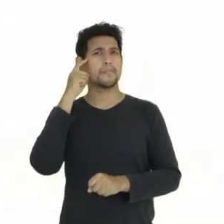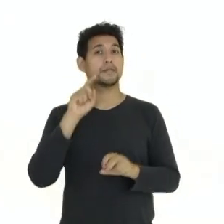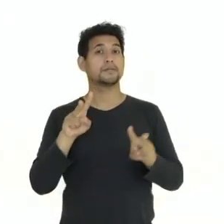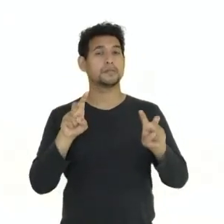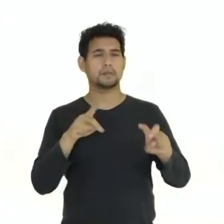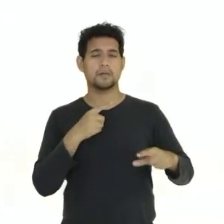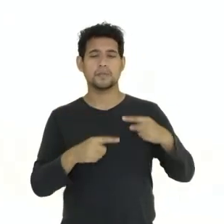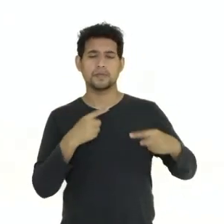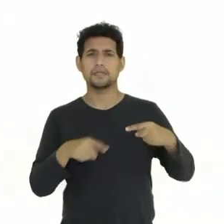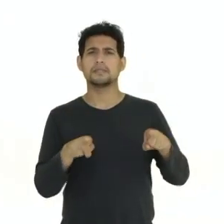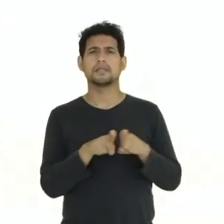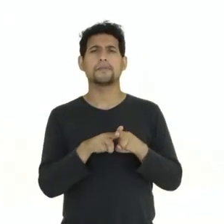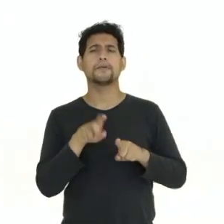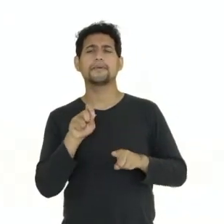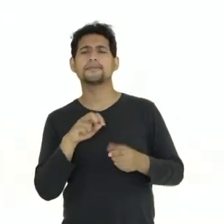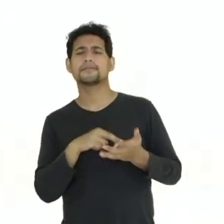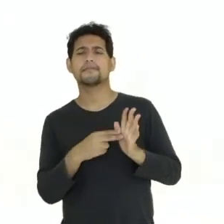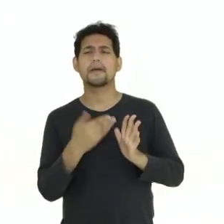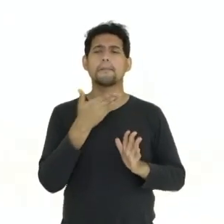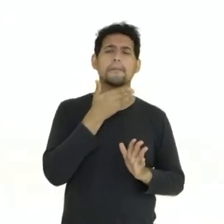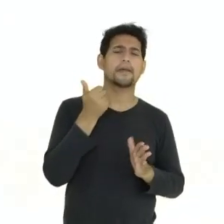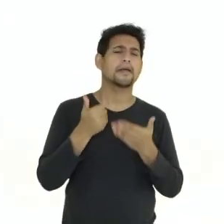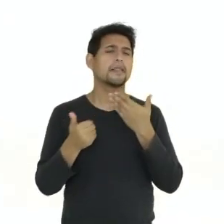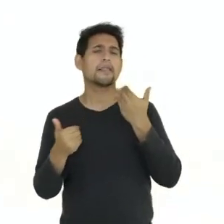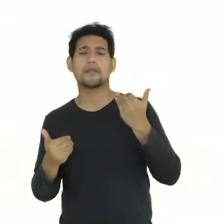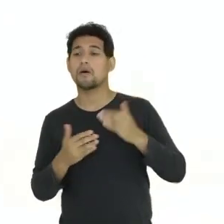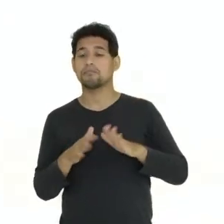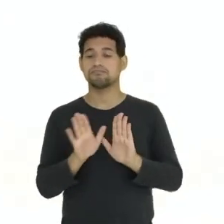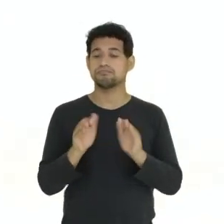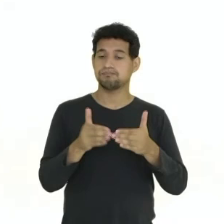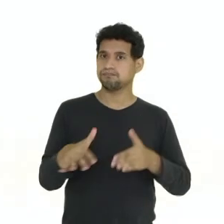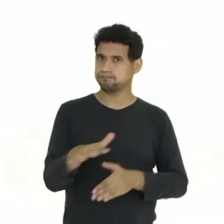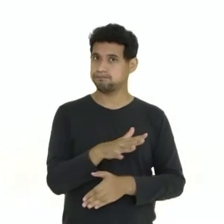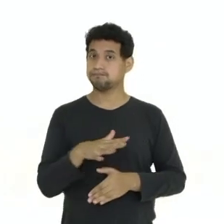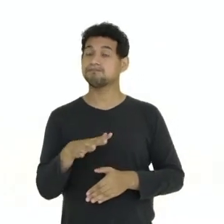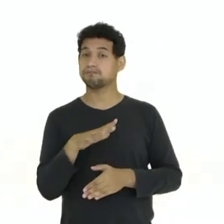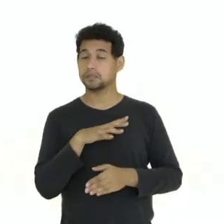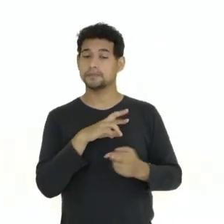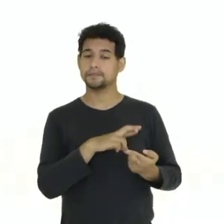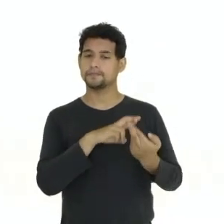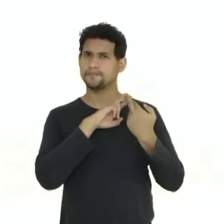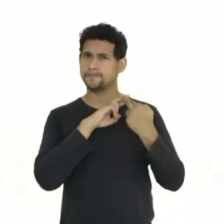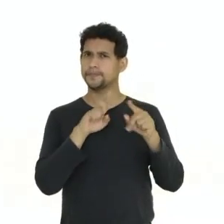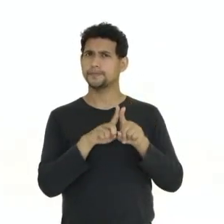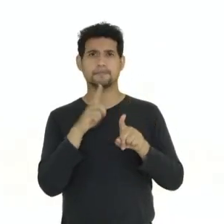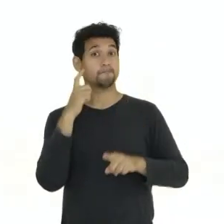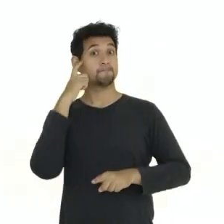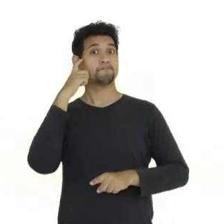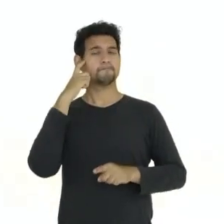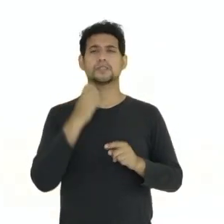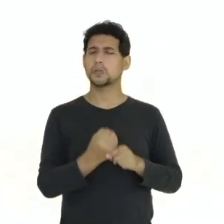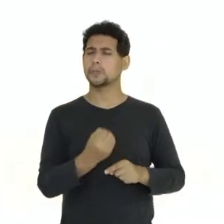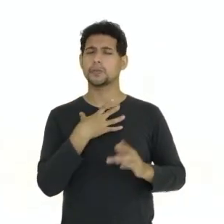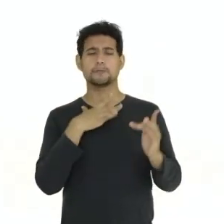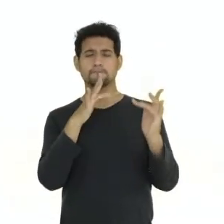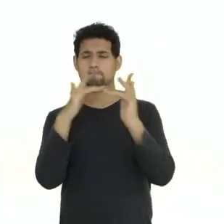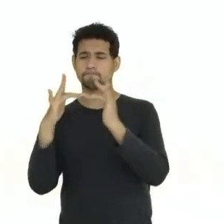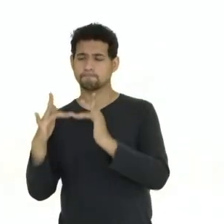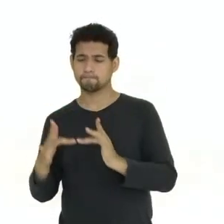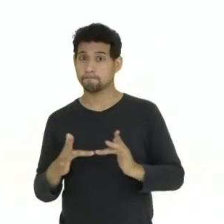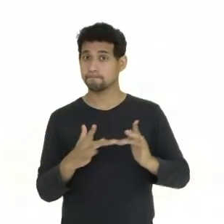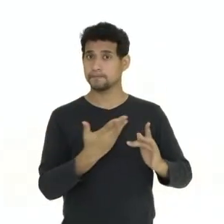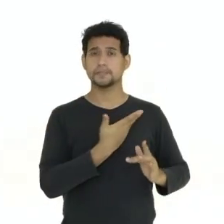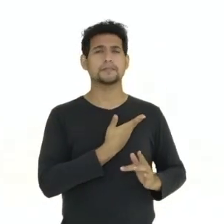e sobre o que é melhor para a coletividade. Responsabilidade, maturidade, bom relacionamento com os